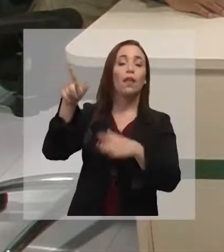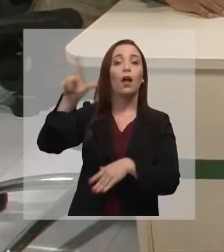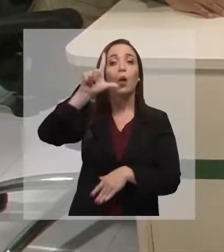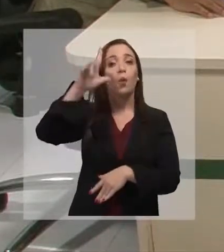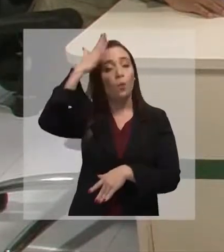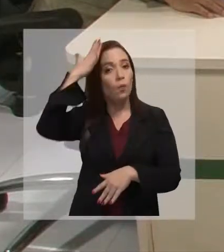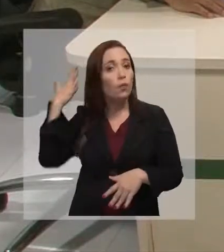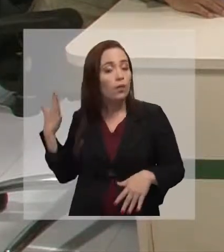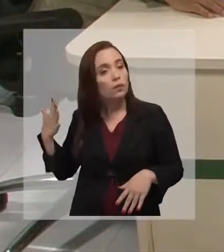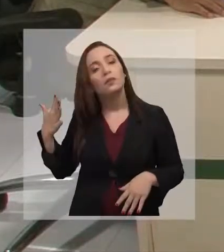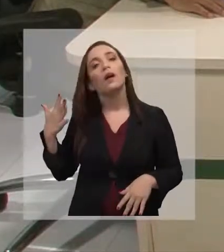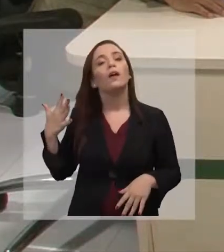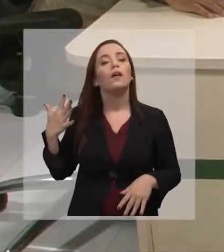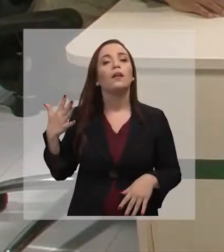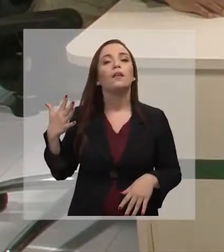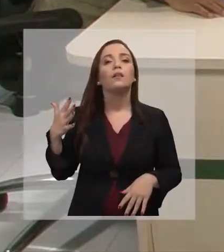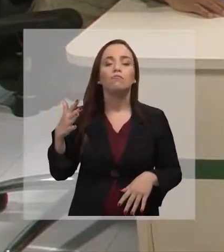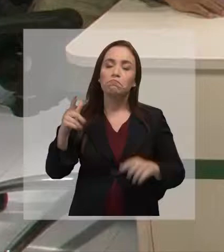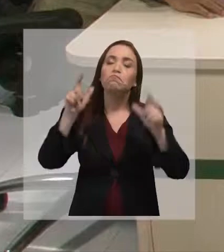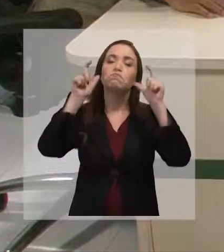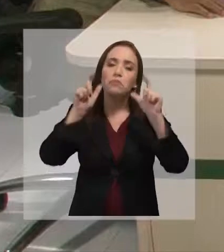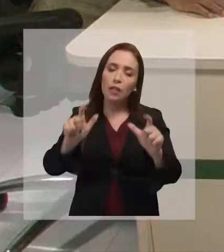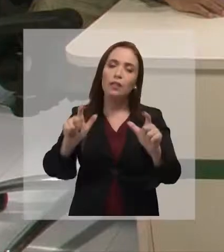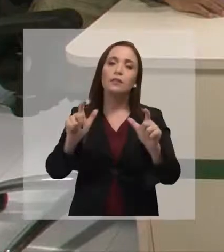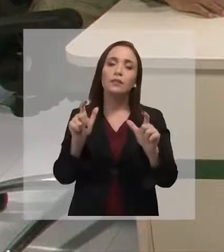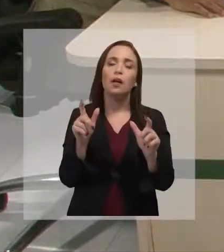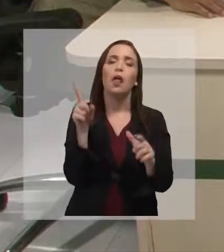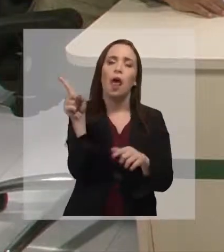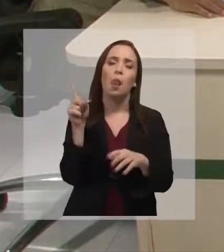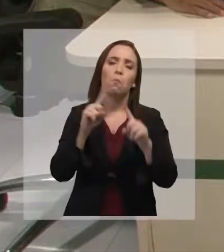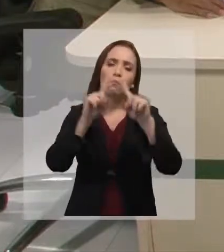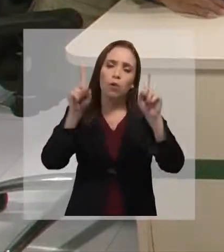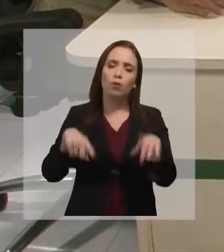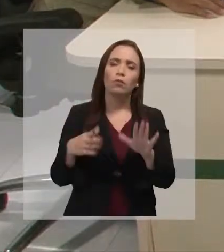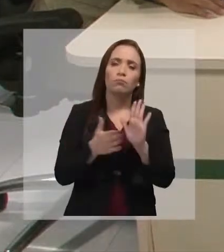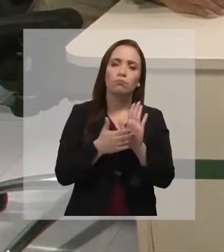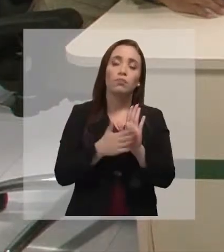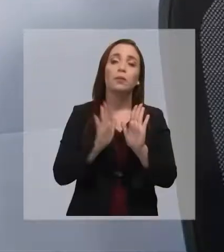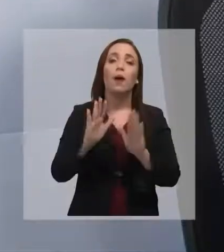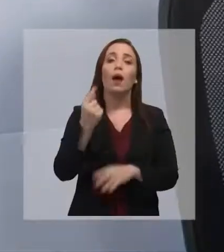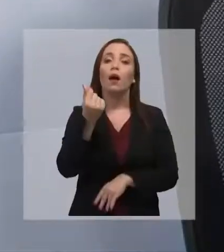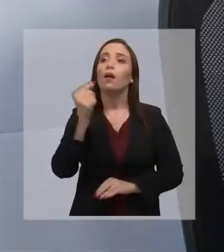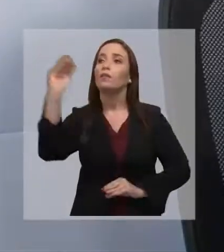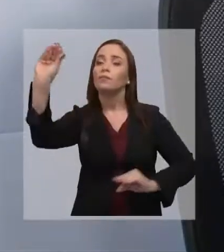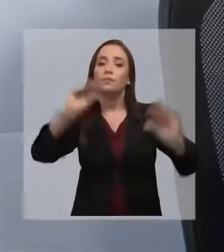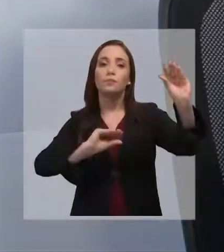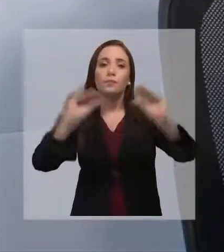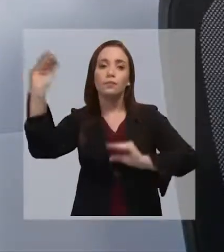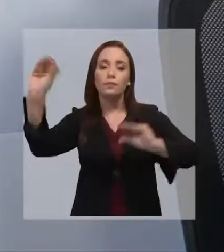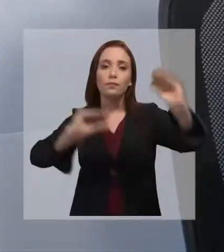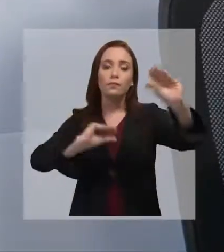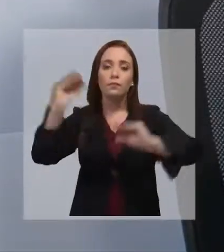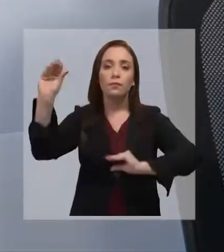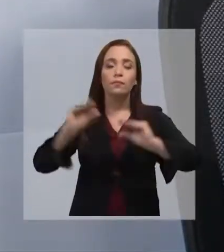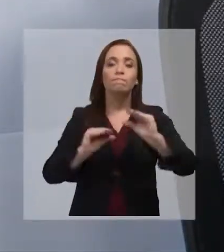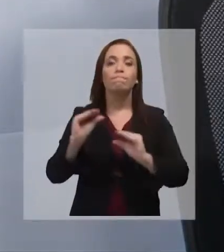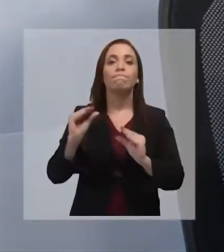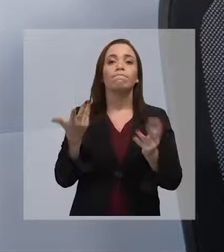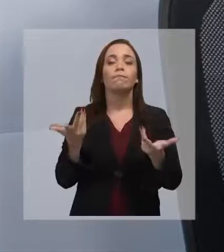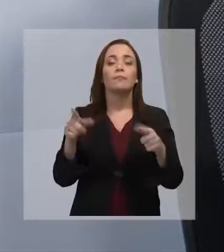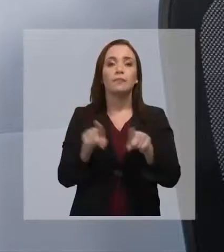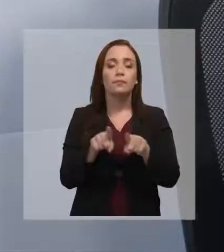governo da Luziane Lins é muito interessante, mas, ao mesmo tempo, os recursos que foram alocados,